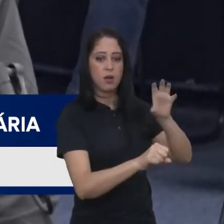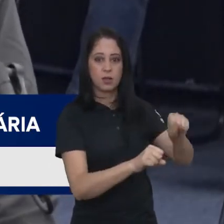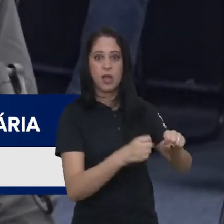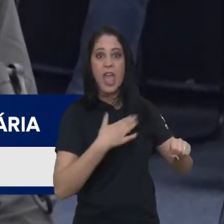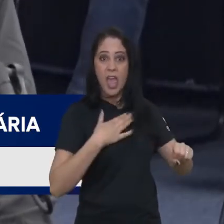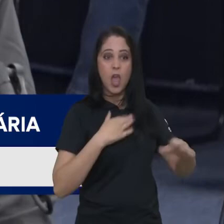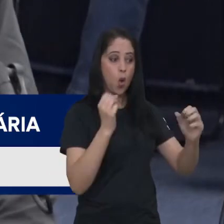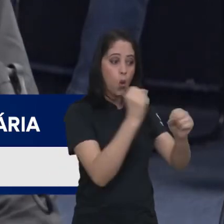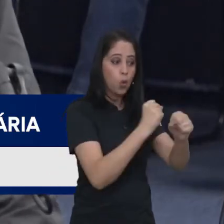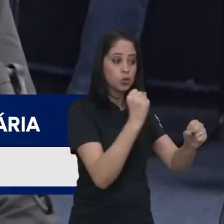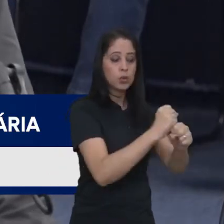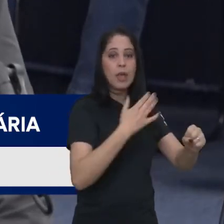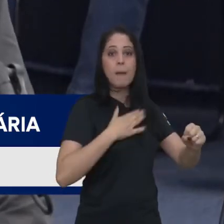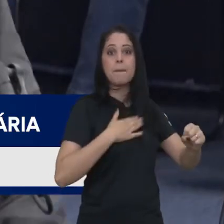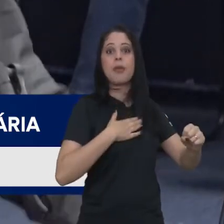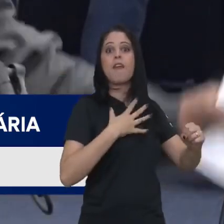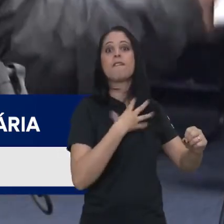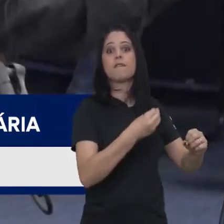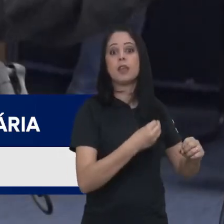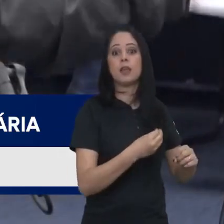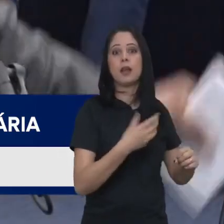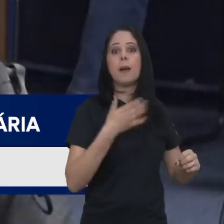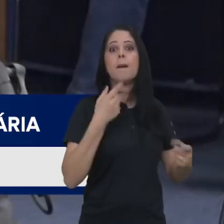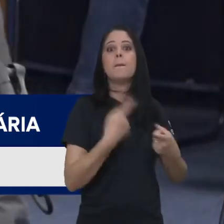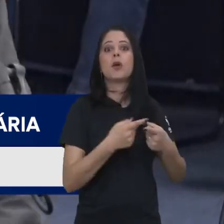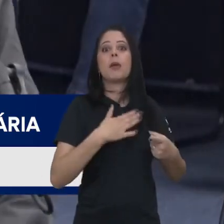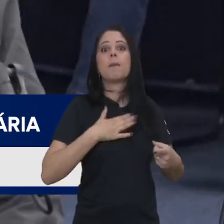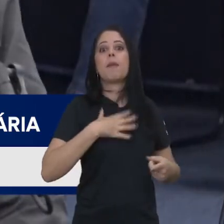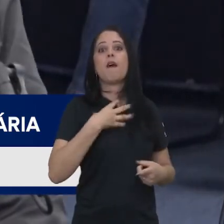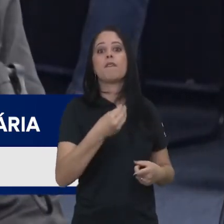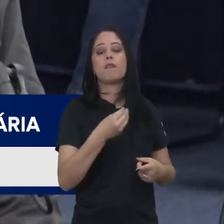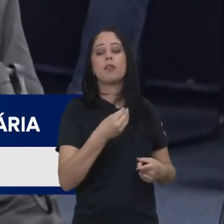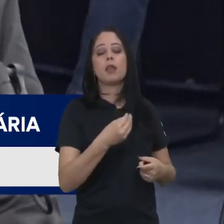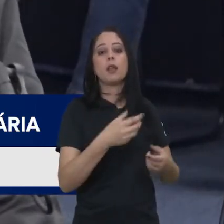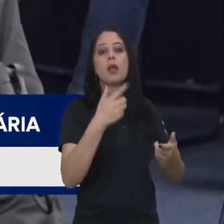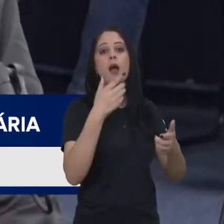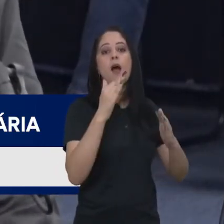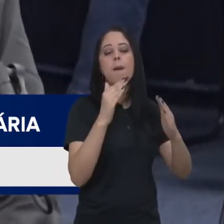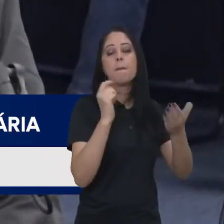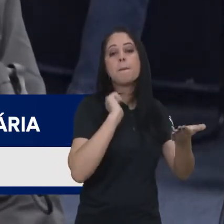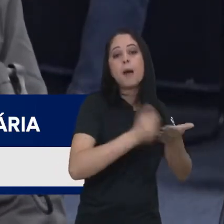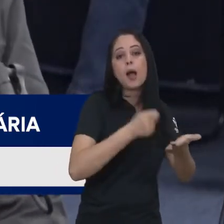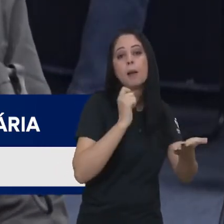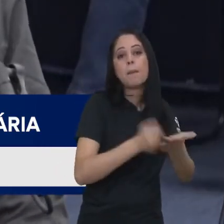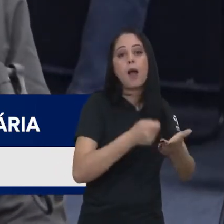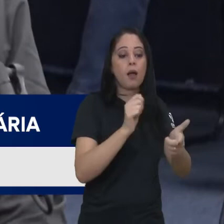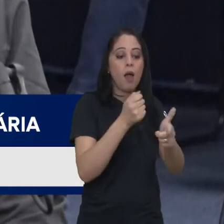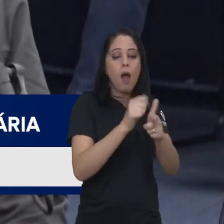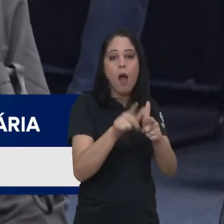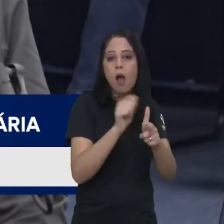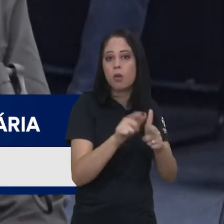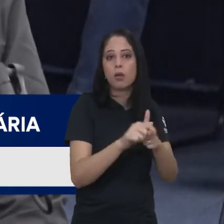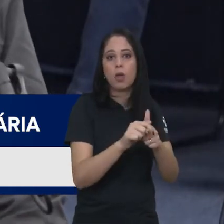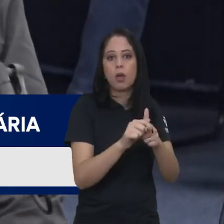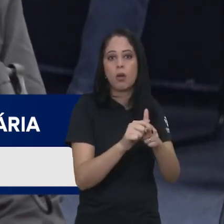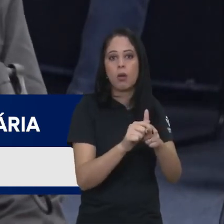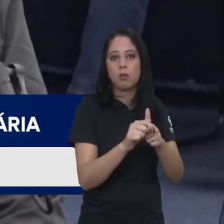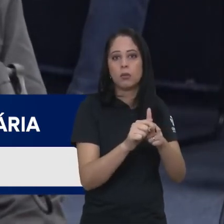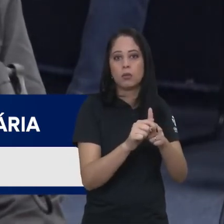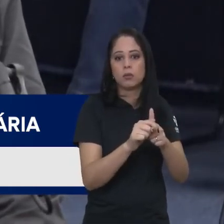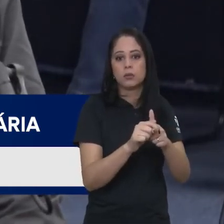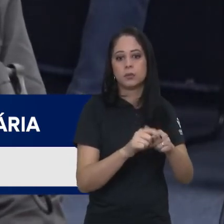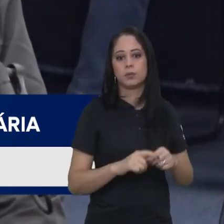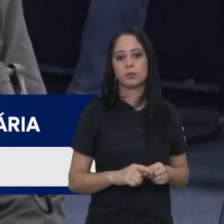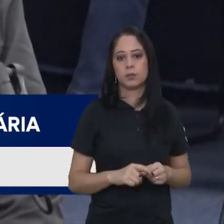para a minha filha, para abrigar ela, que paga aluguel três filhos de menor e eu estou querendo acolher dentro da